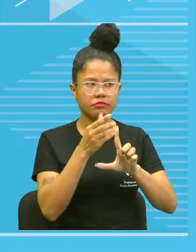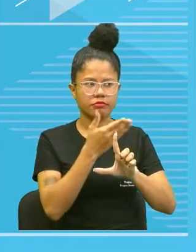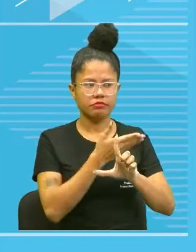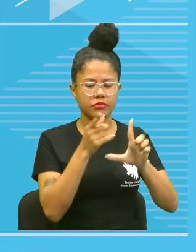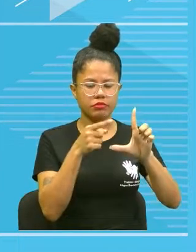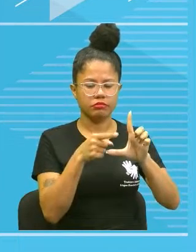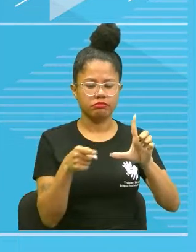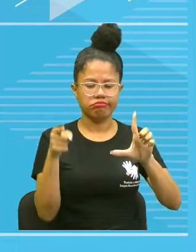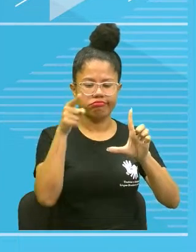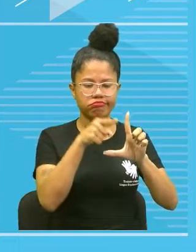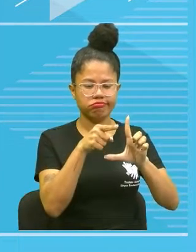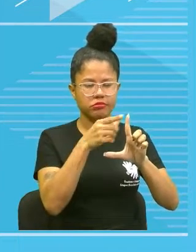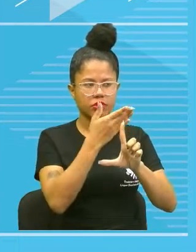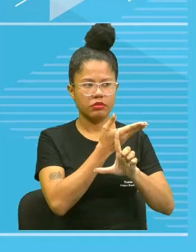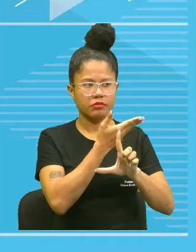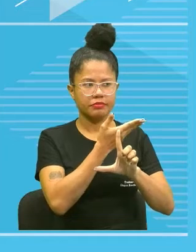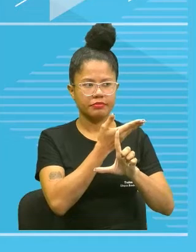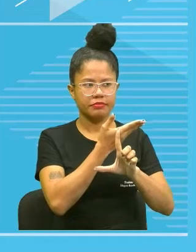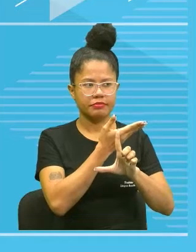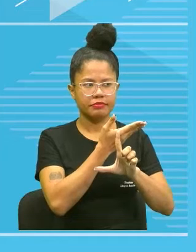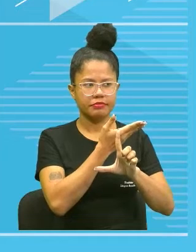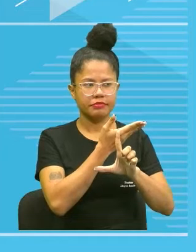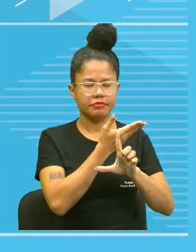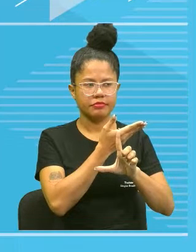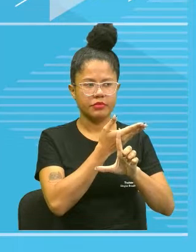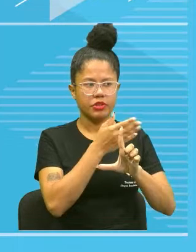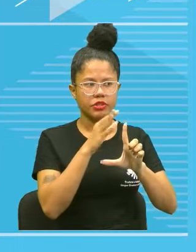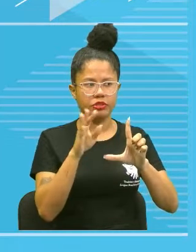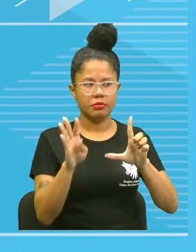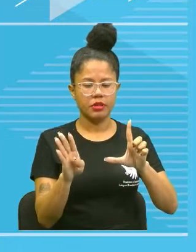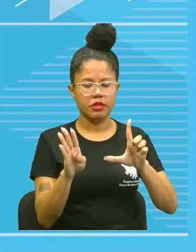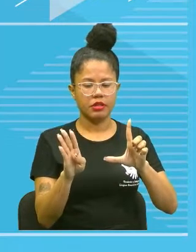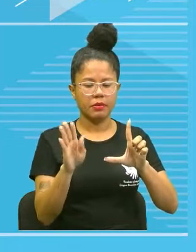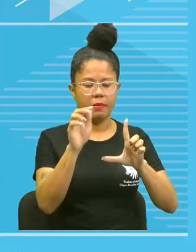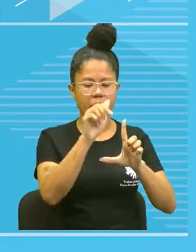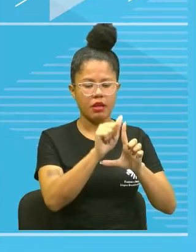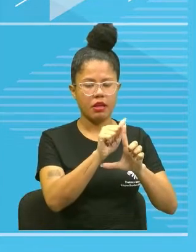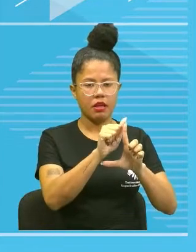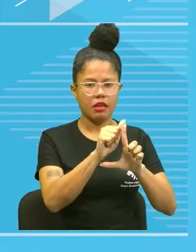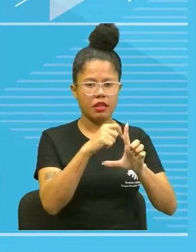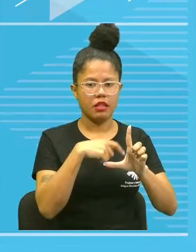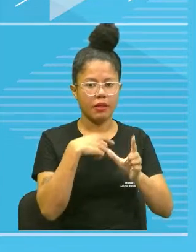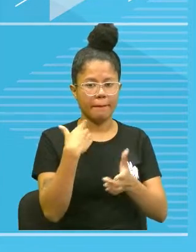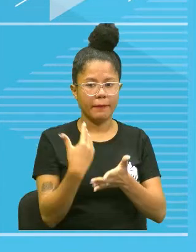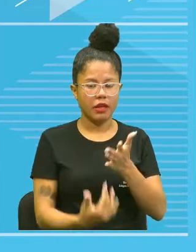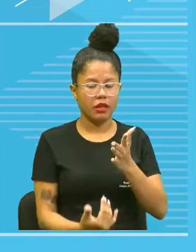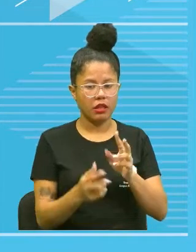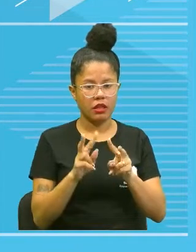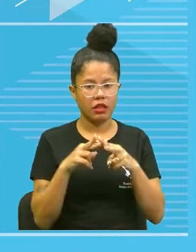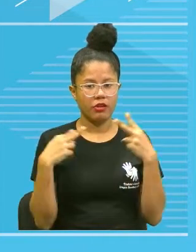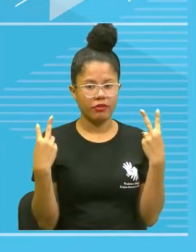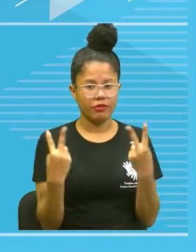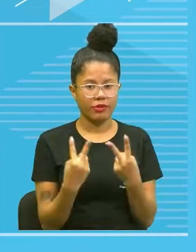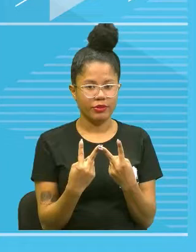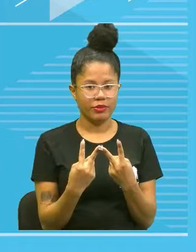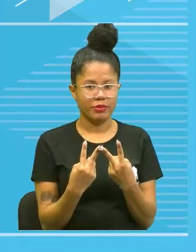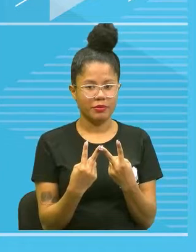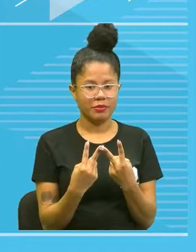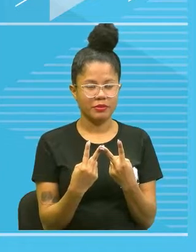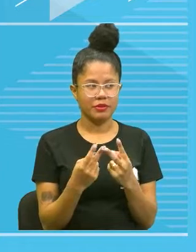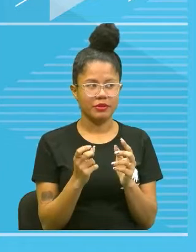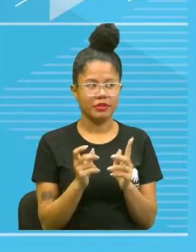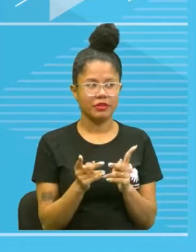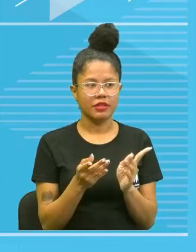das setas, né? Então, de B para A, ele tem uma perda de volume, ou seja, ele está caindo com o seu